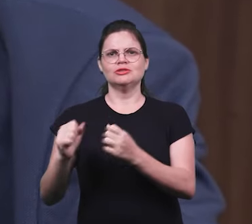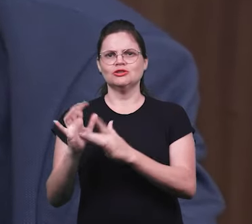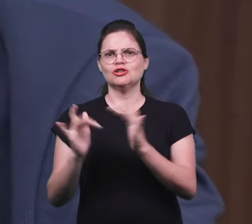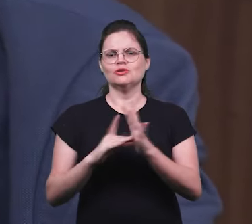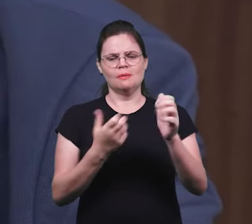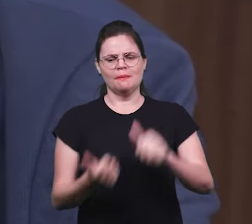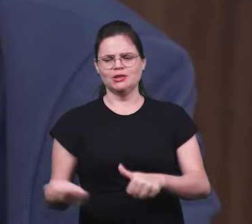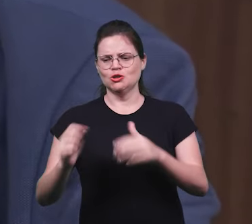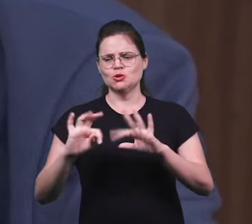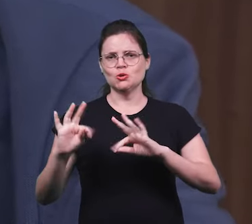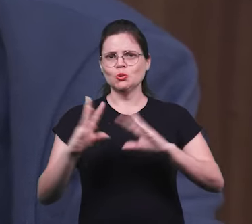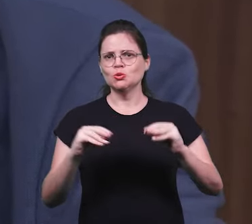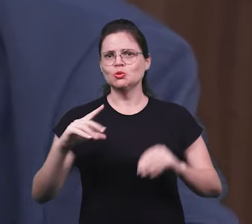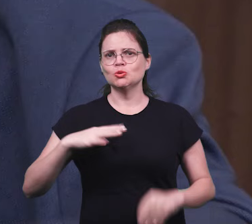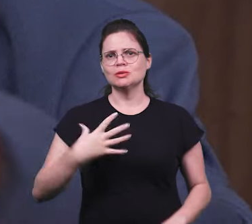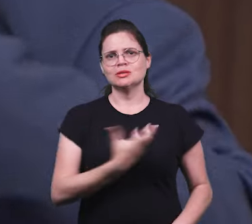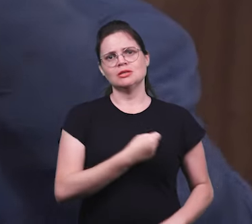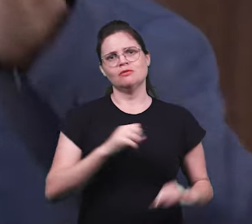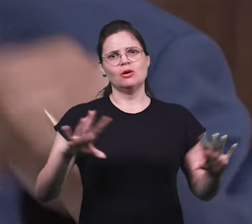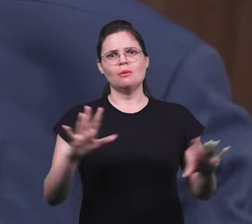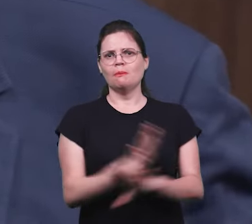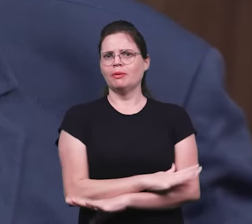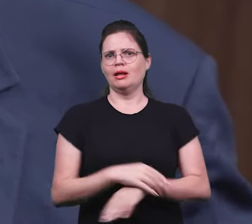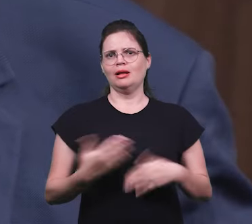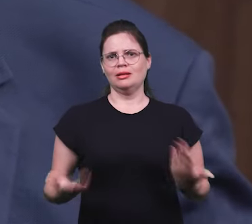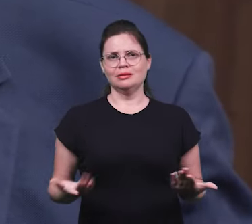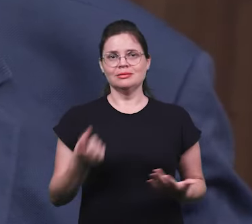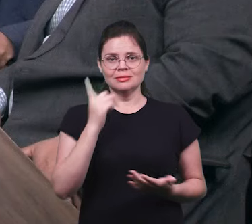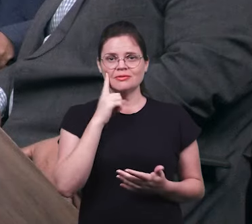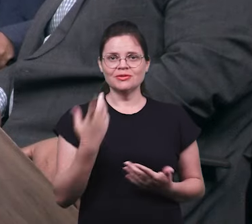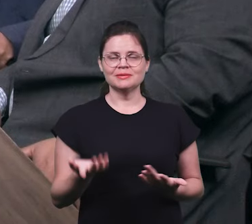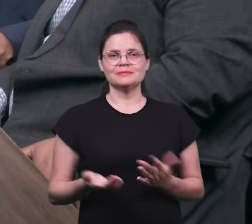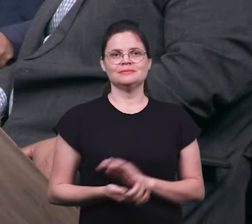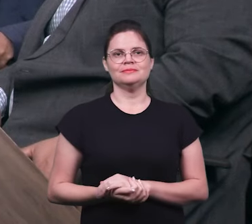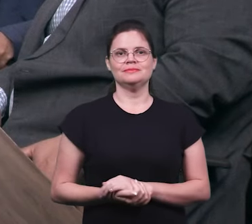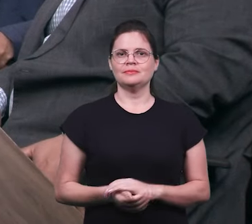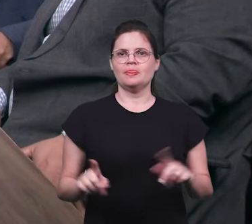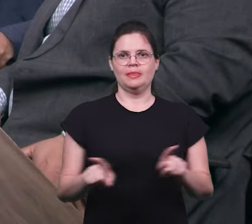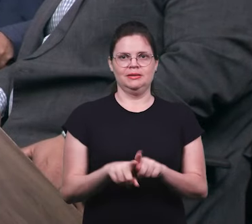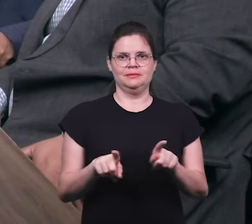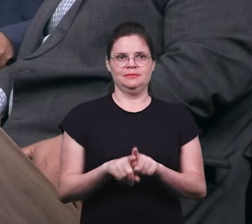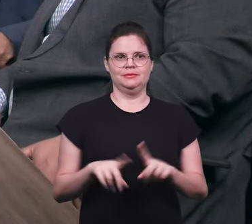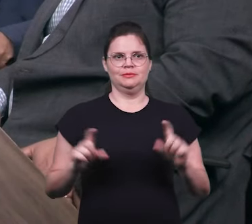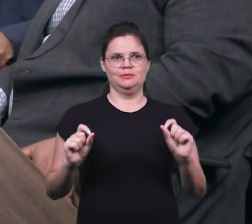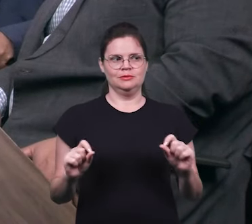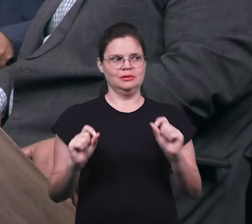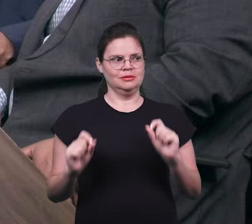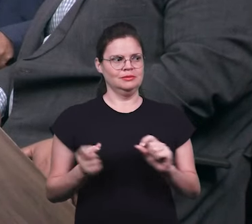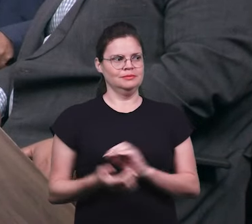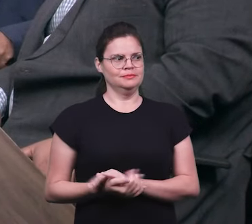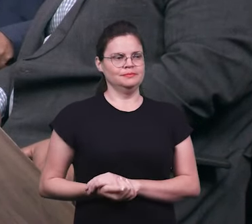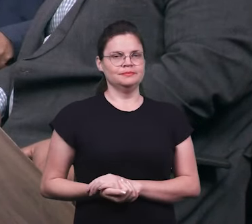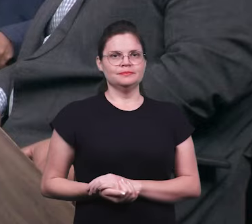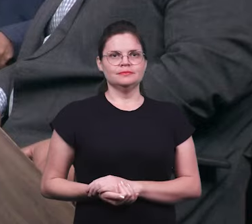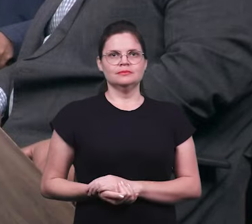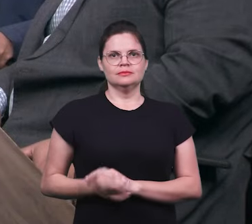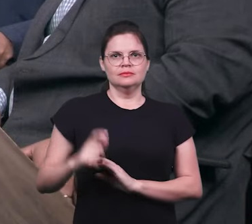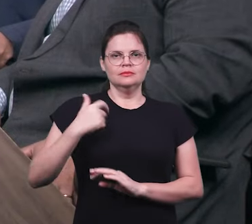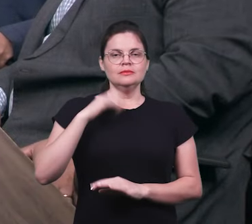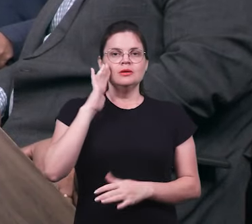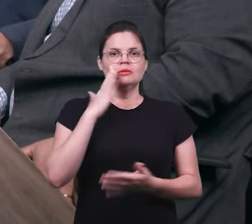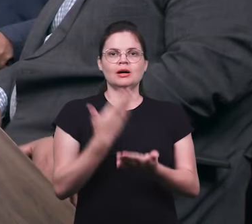salvo, batizou a família, e a bênção foi completa ali, né? Glória a Deus. E também o seguinte, né? Pastor Serlon,